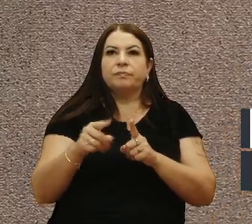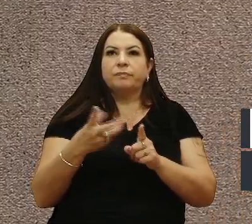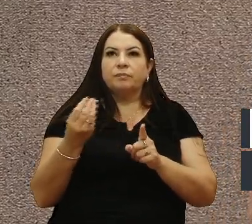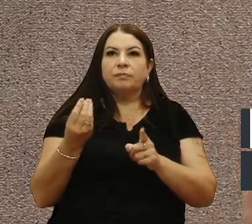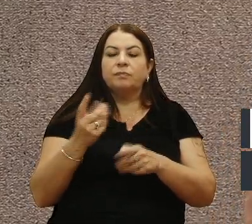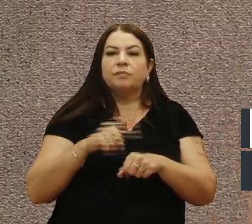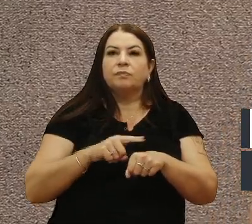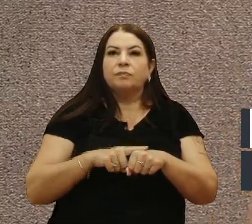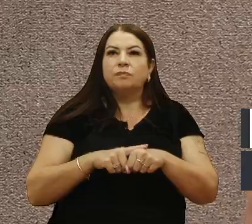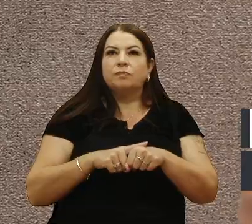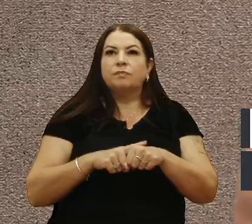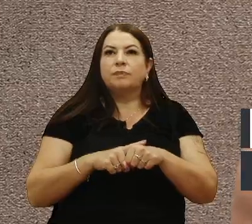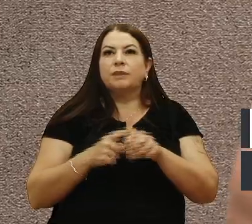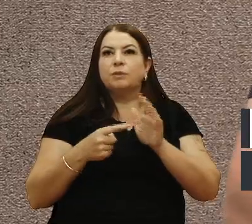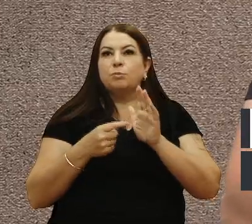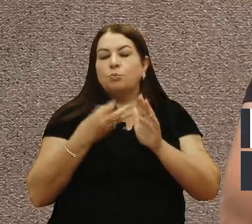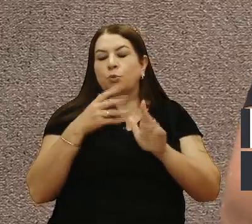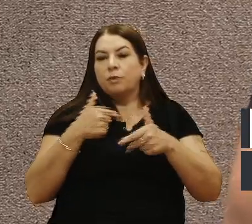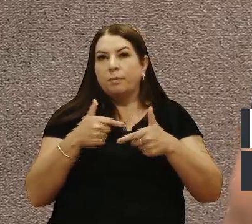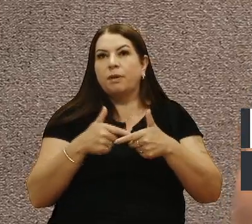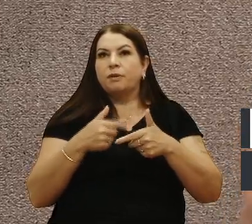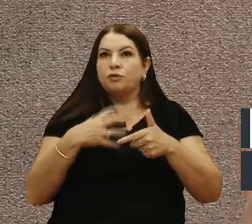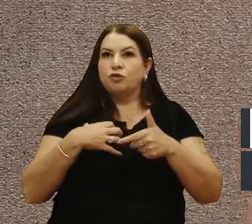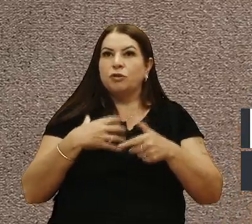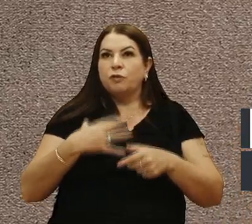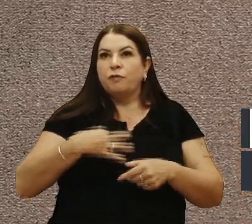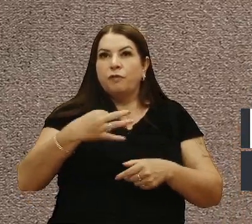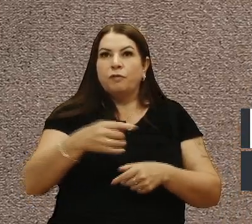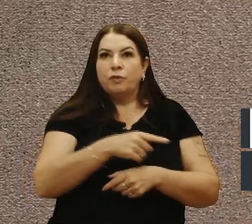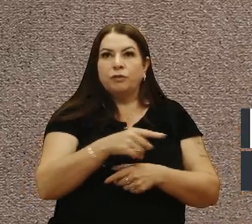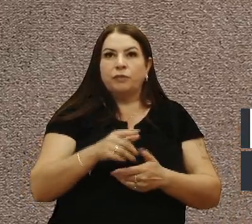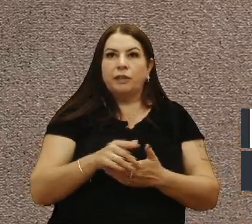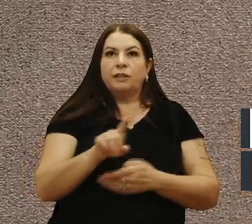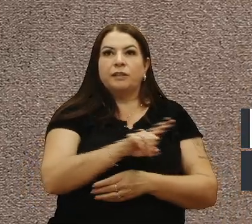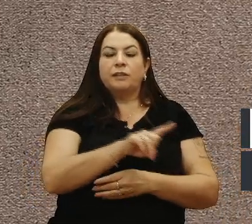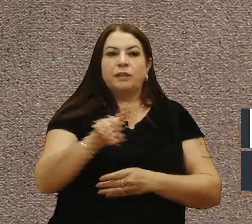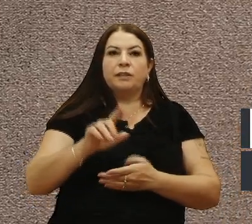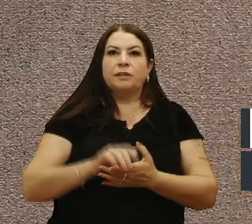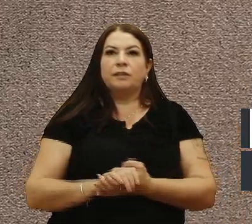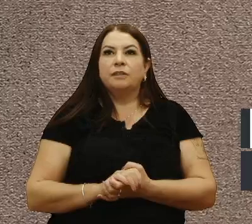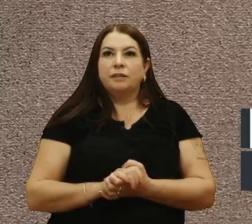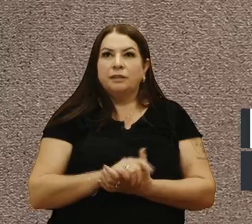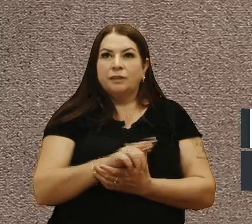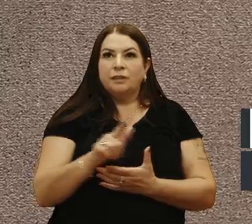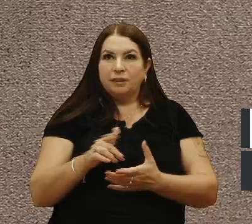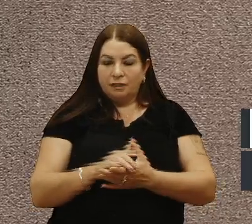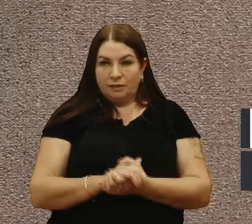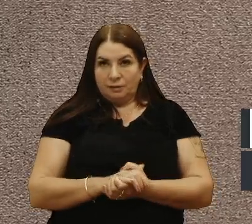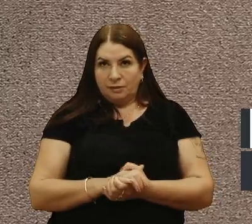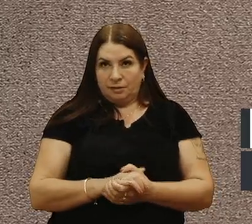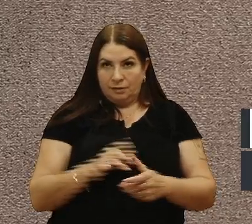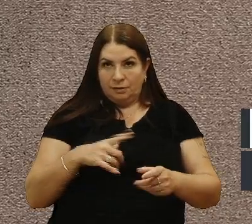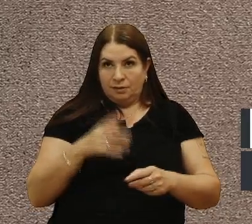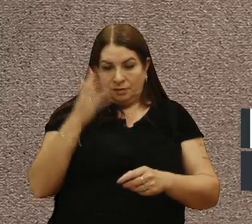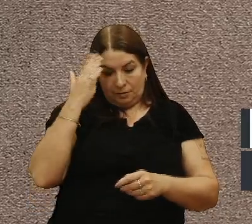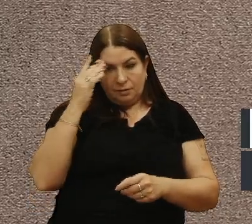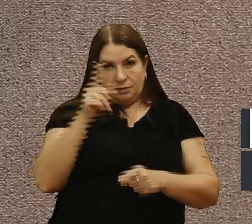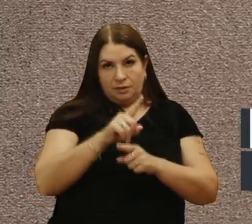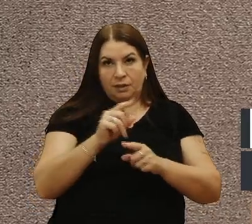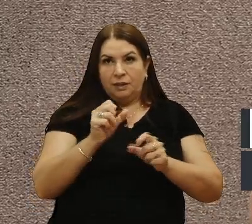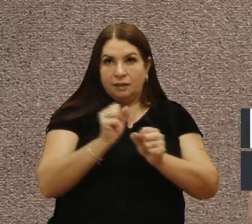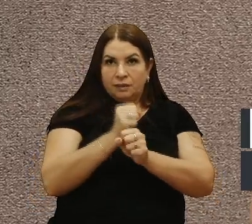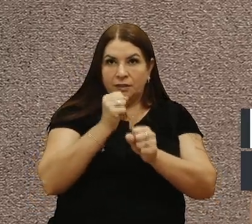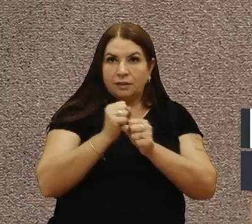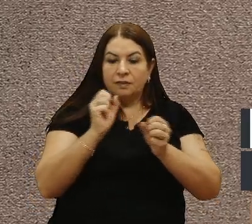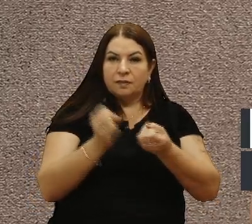tenha prestado um bom trabalho e de maneira voluntária, como sempre, e todo mundo sabe disso, né? Isso é um fato público, e se abnegar para poder construir uma